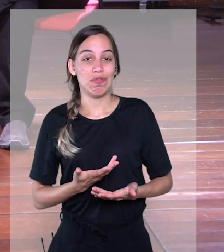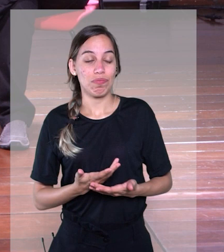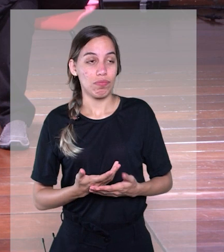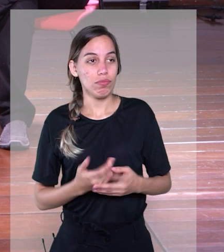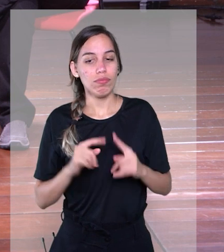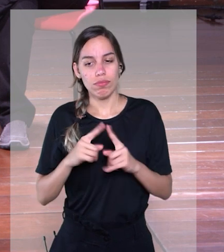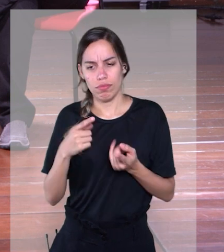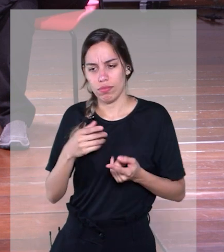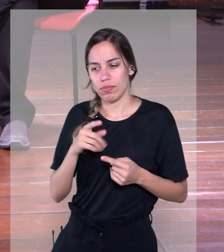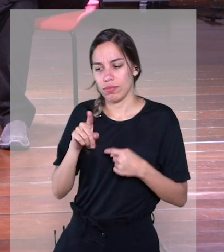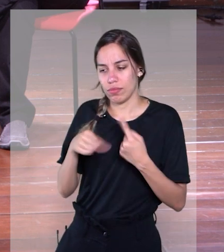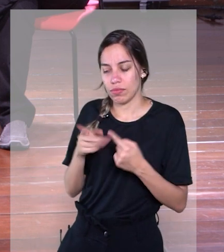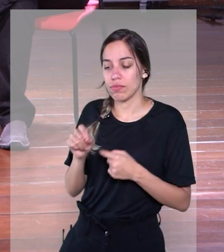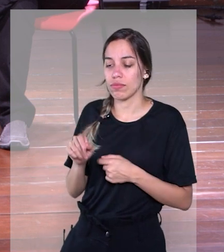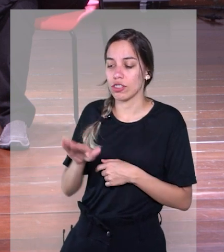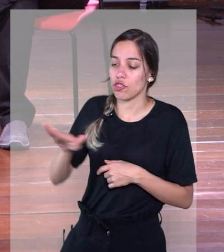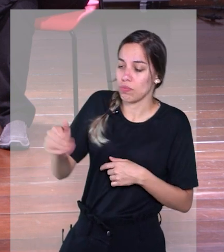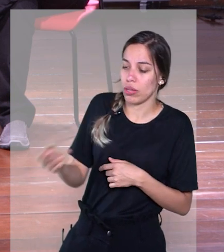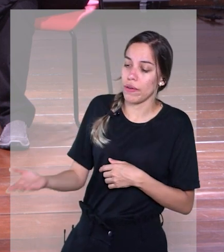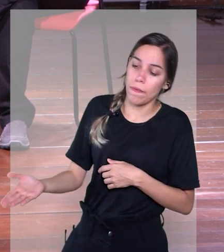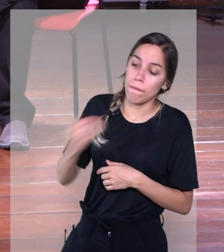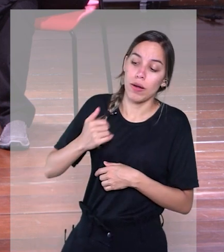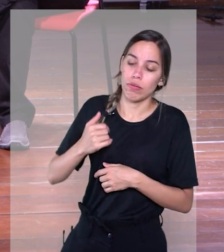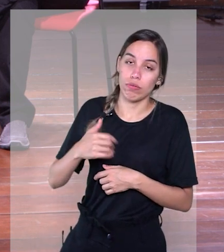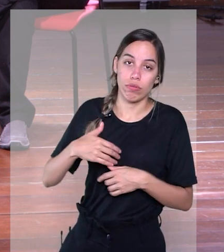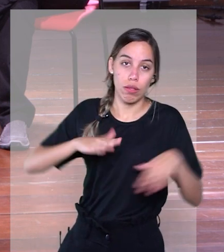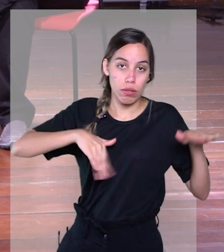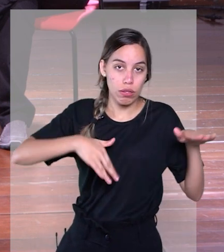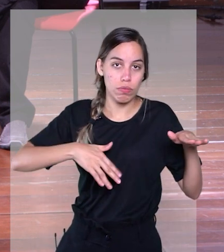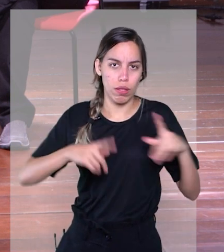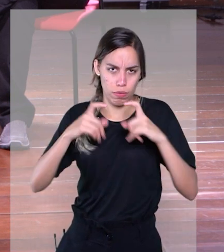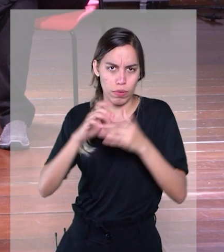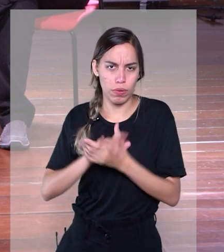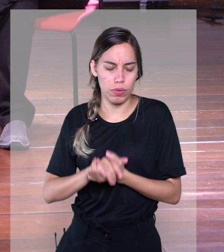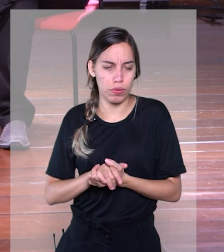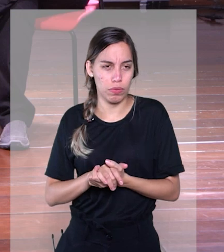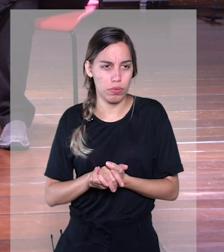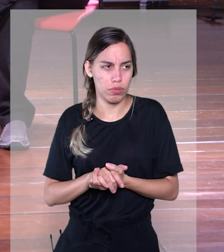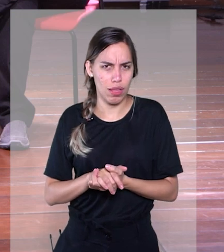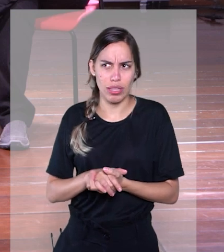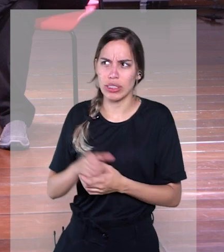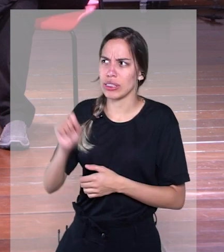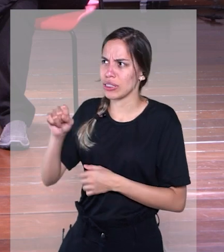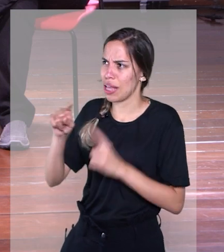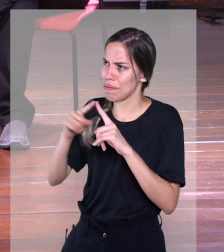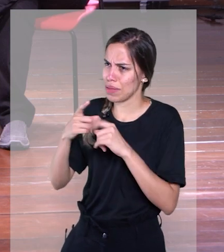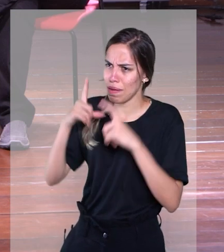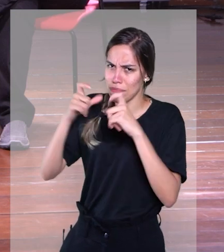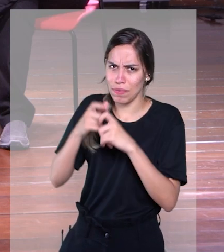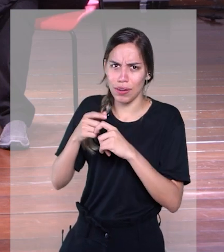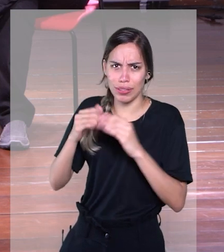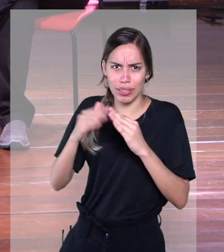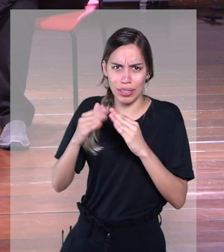não ficar ali mais no chão, né? Botar o Carlos no chão para a praia. Copacabana, exatamente. Né? Mas aquela foto é icônica dele sentado em casa, né? No